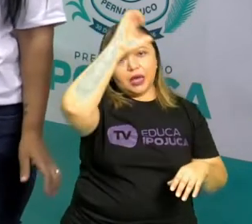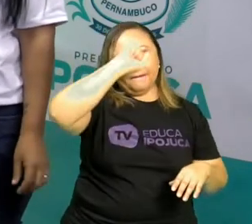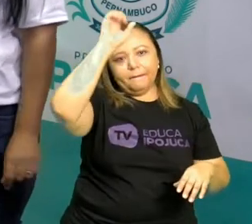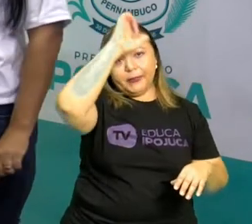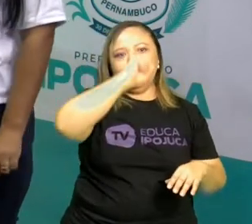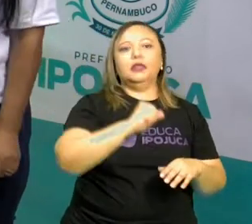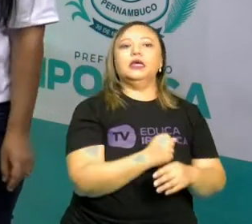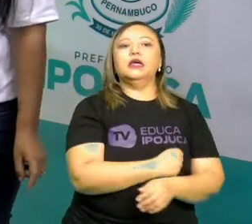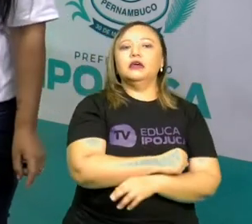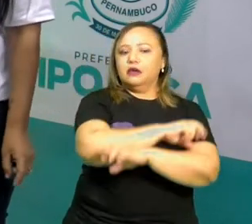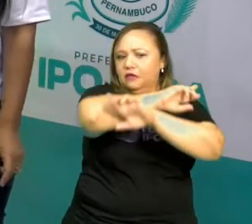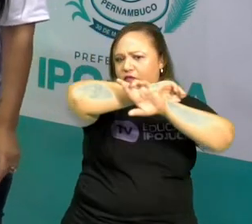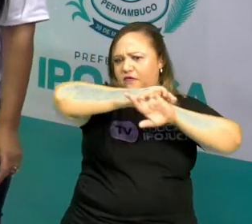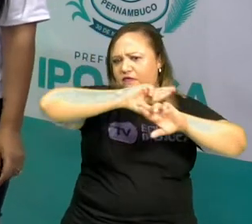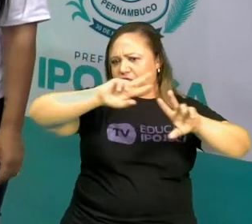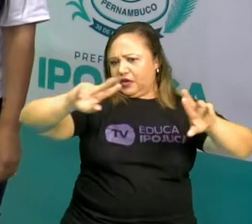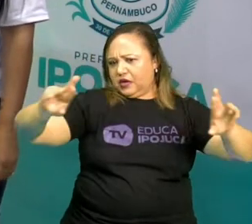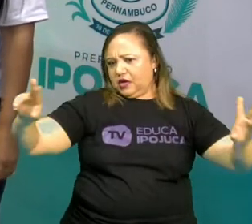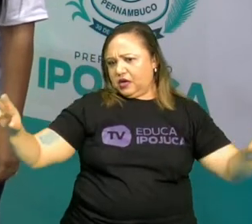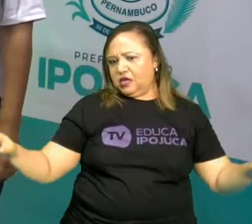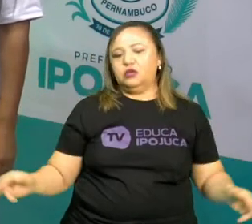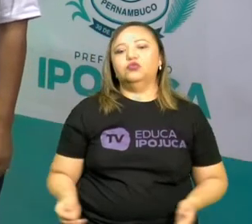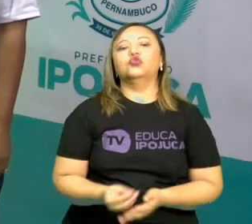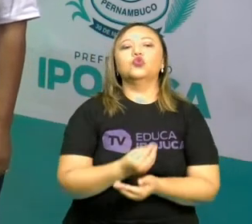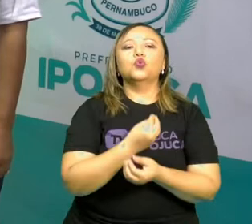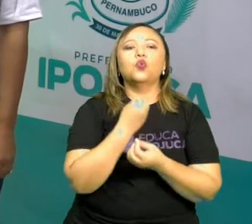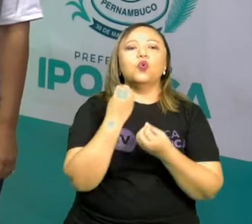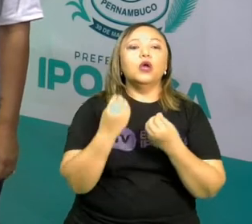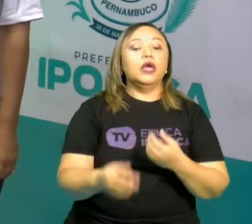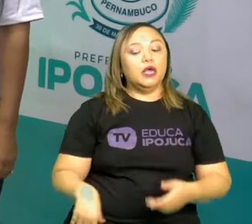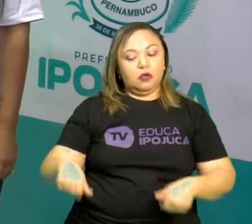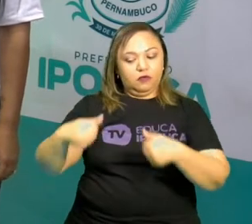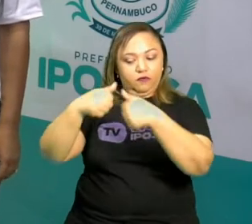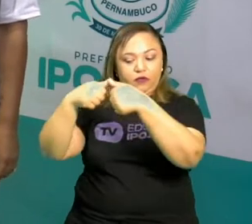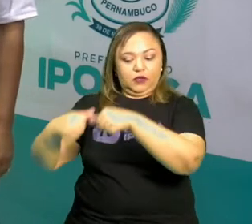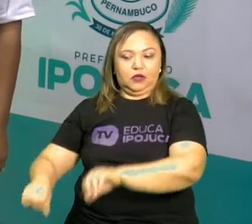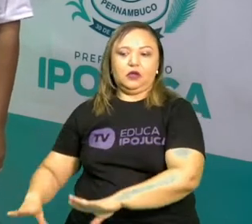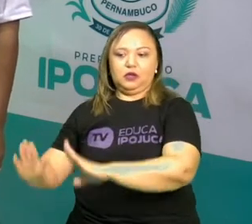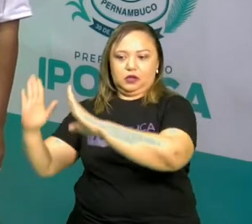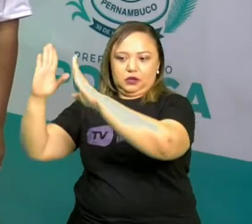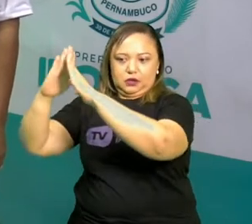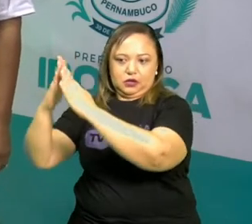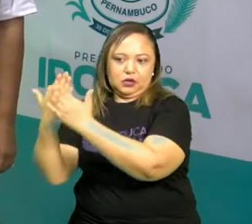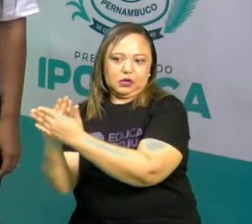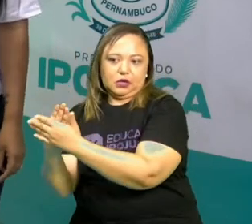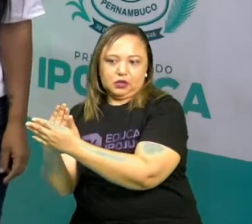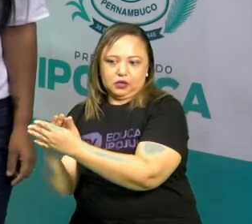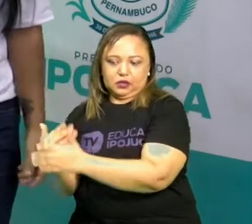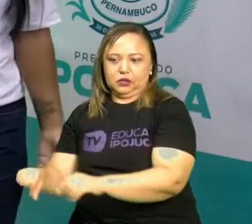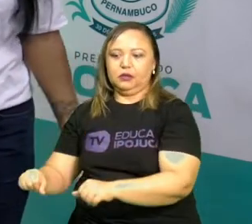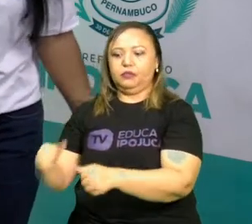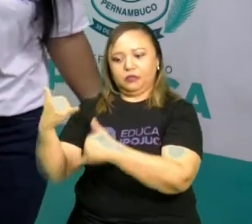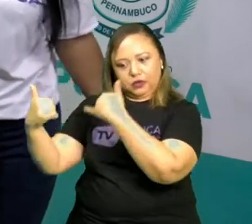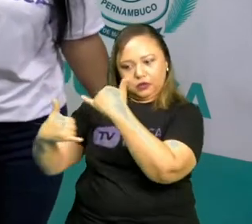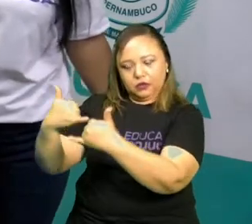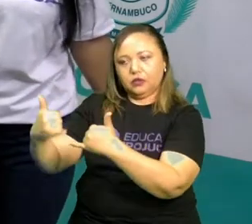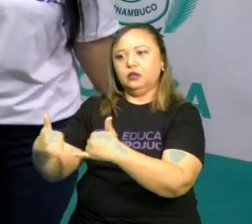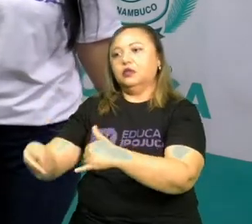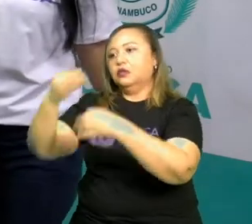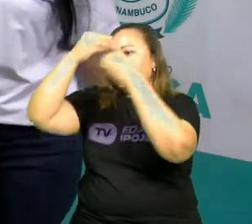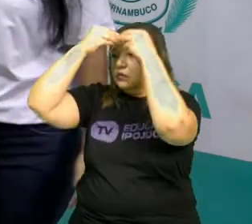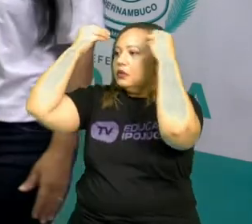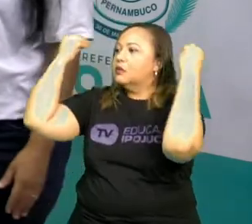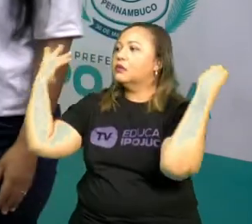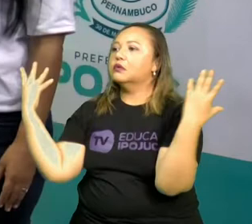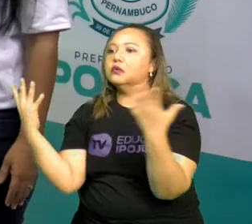aprender. Quando a minha escola fechou, fiquei com mais tempo para brincar, mas não me esqueci de